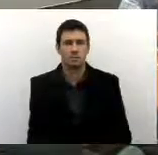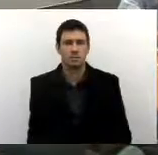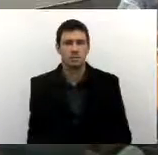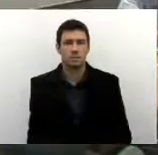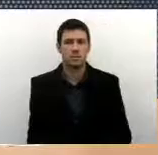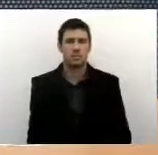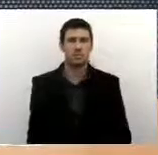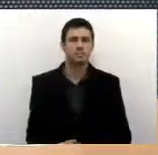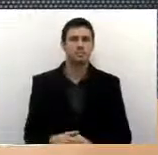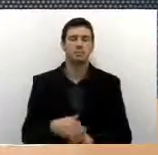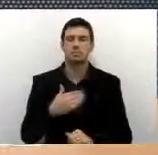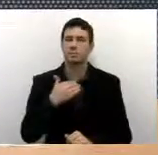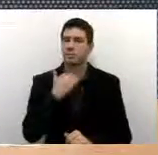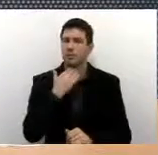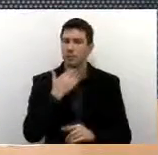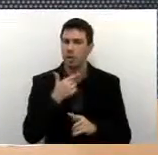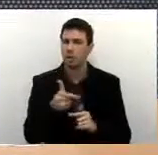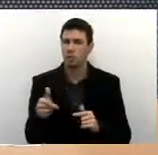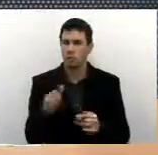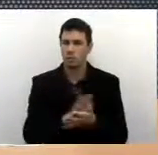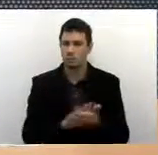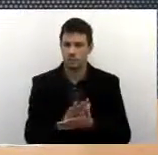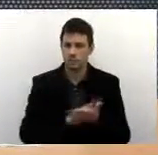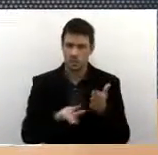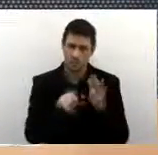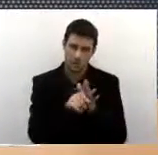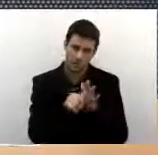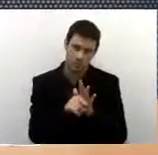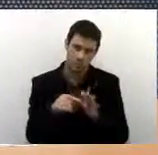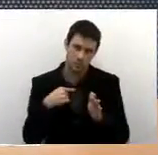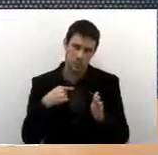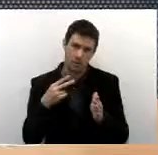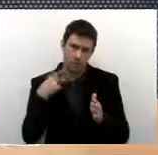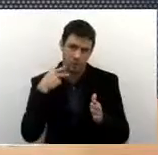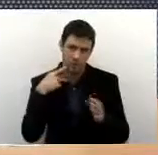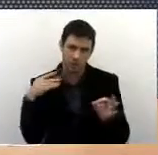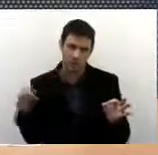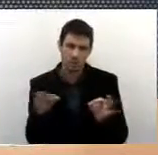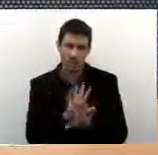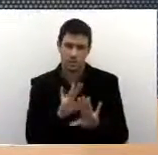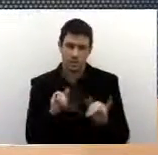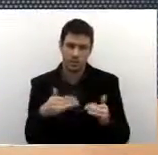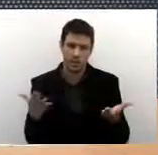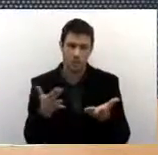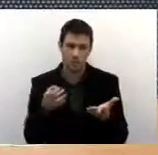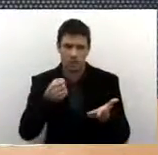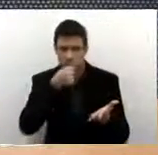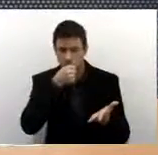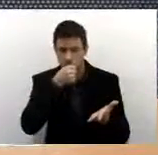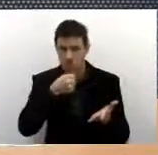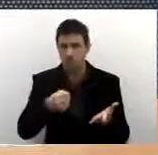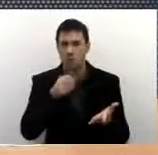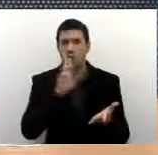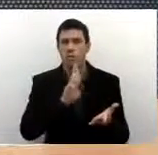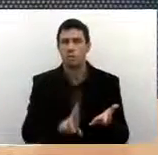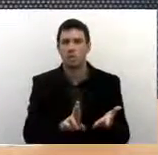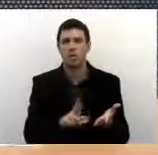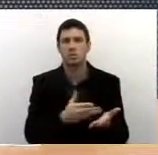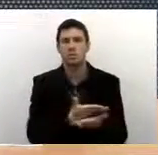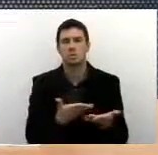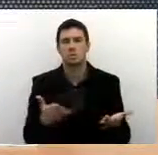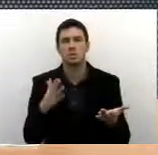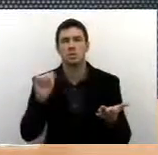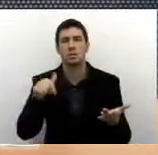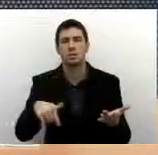Não havendo mais questionamentos feitos pelos vereadores e nobres munícipes, passemos às respostas e